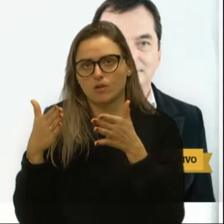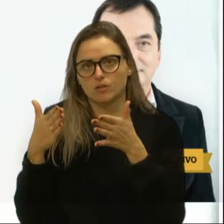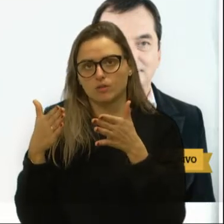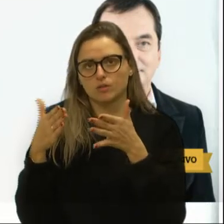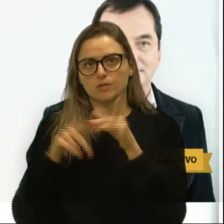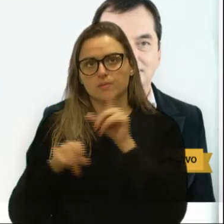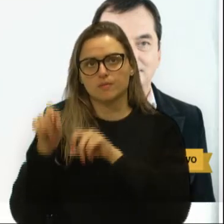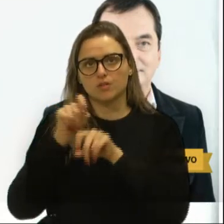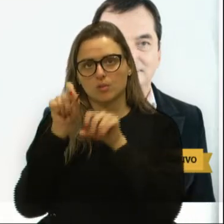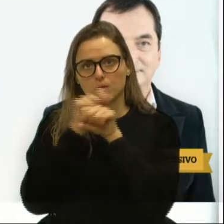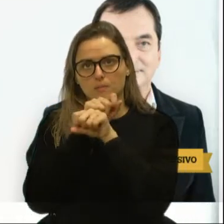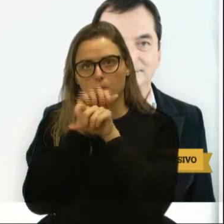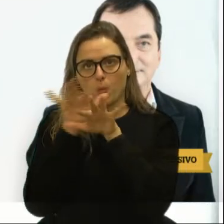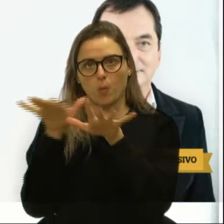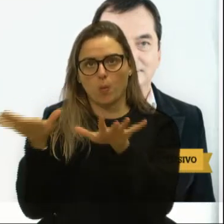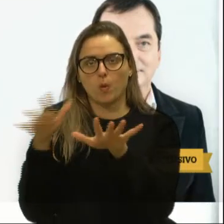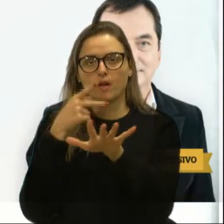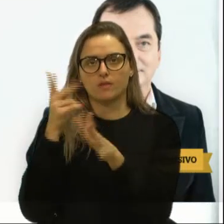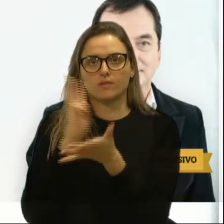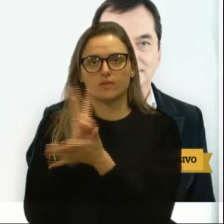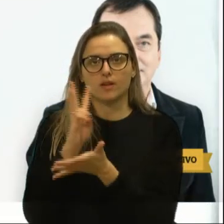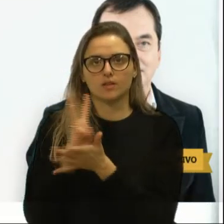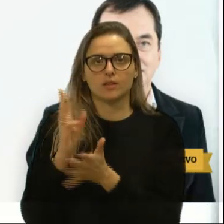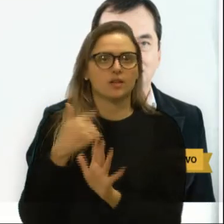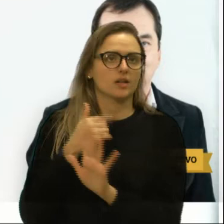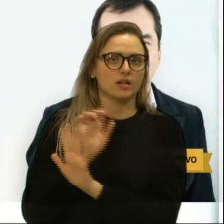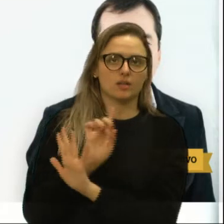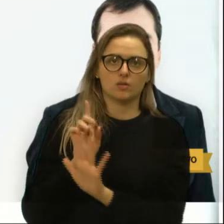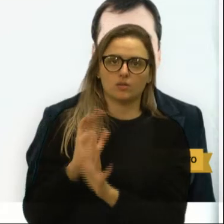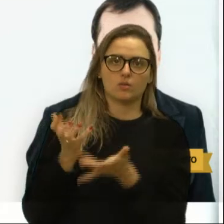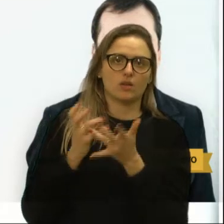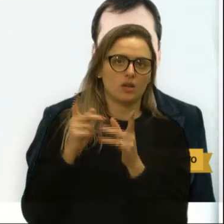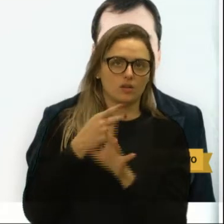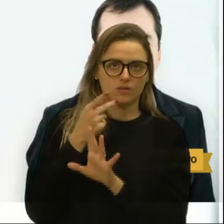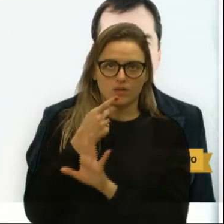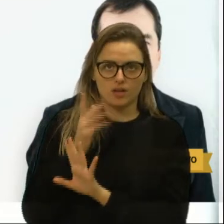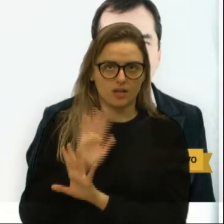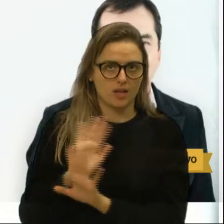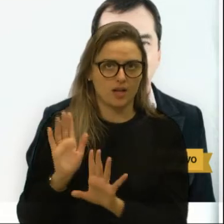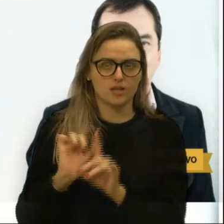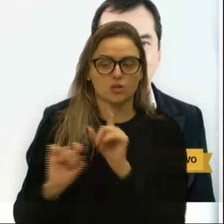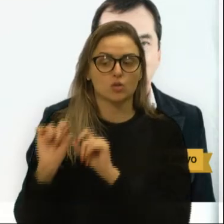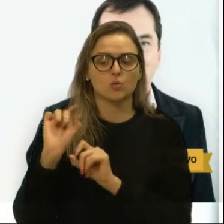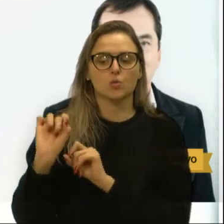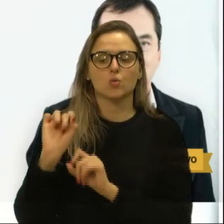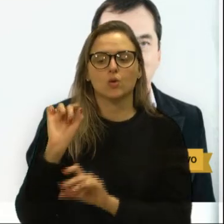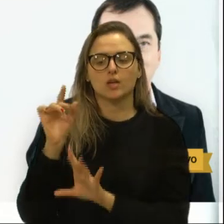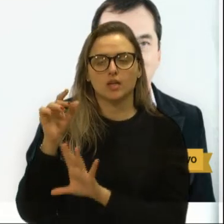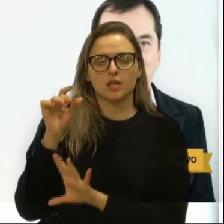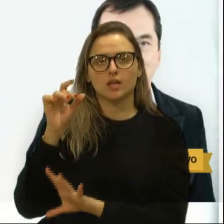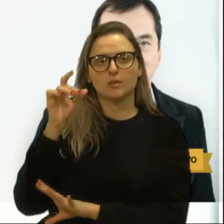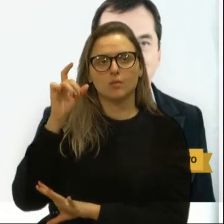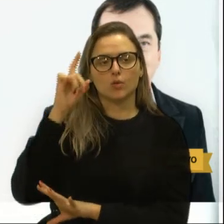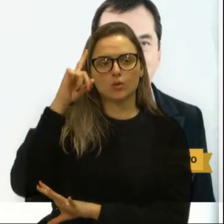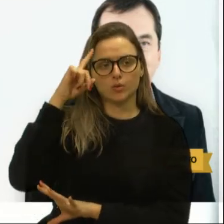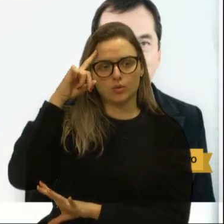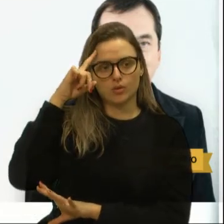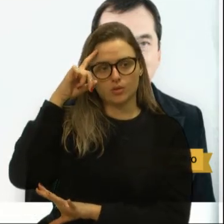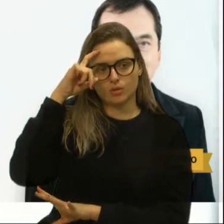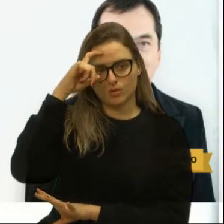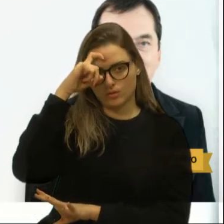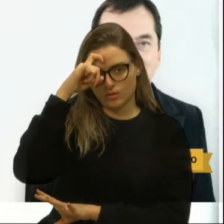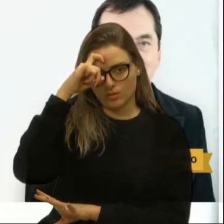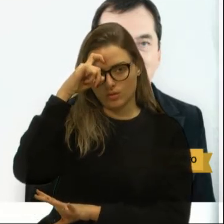o vazamento, que eu não quero entrar no mérito aqui. O mérito não é esse. O mérito é nós termos